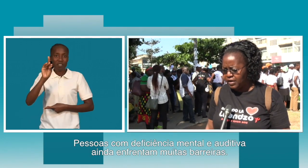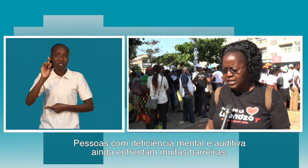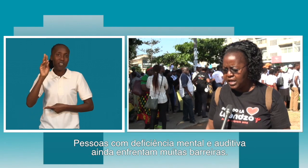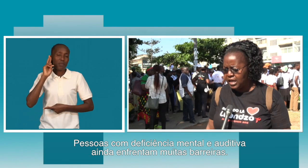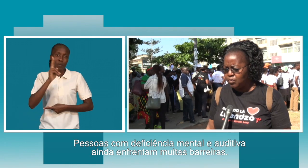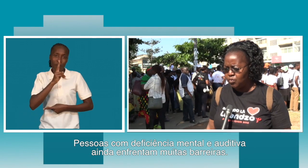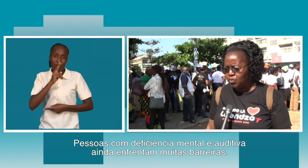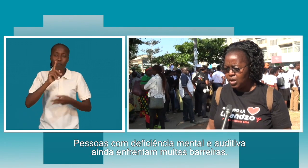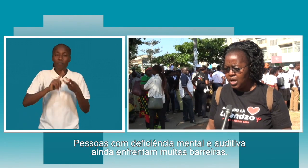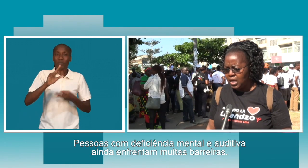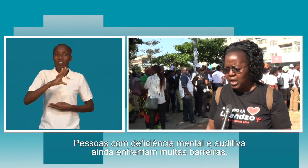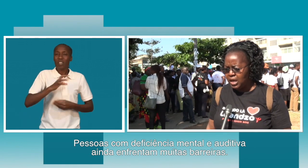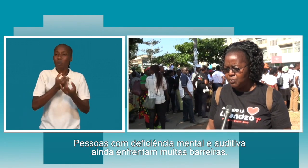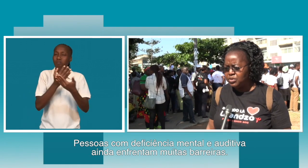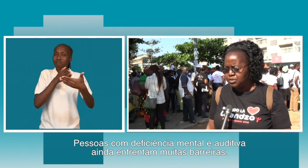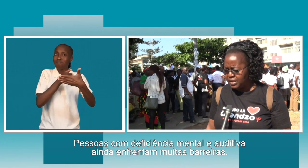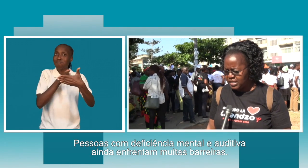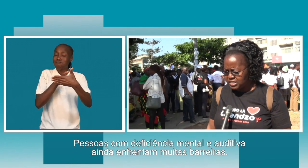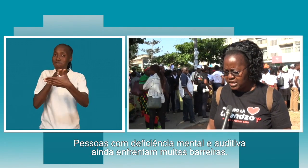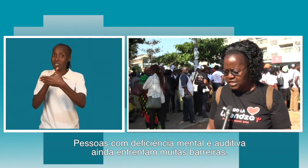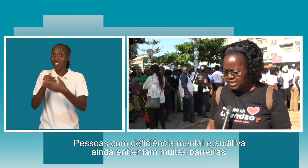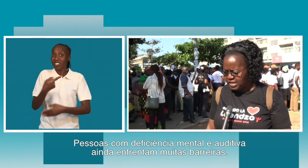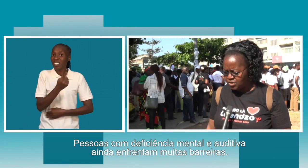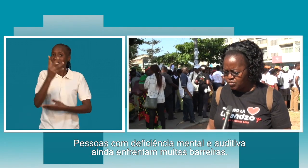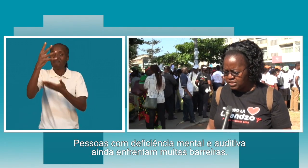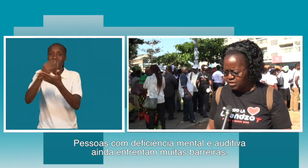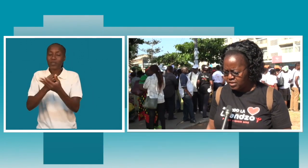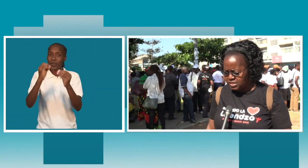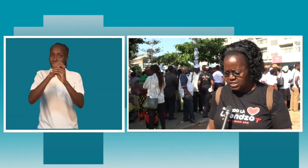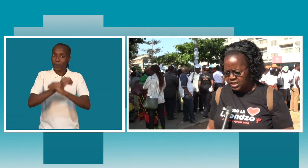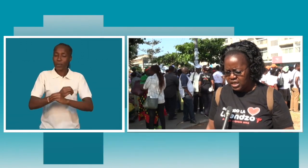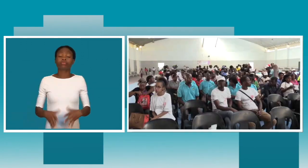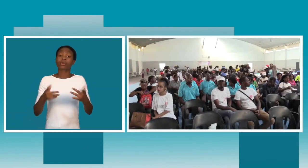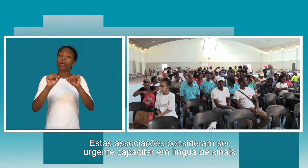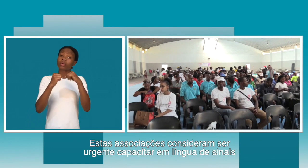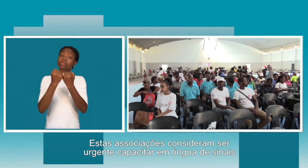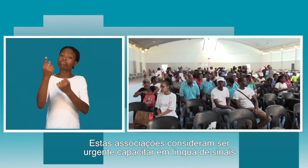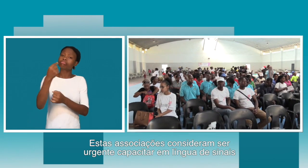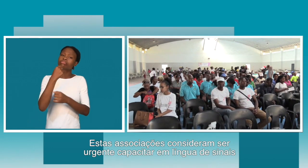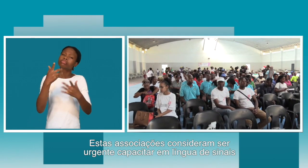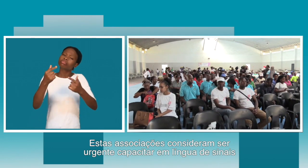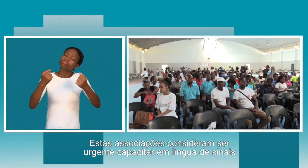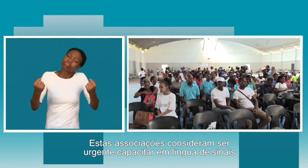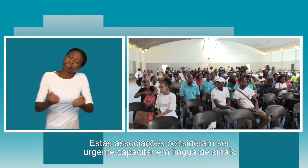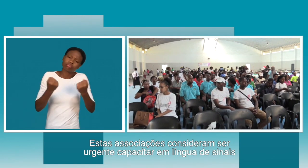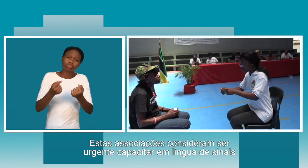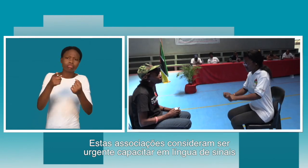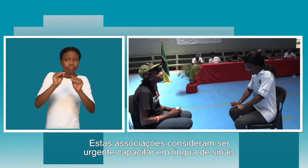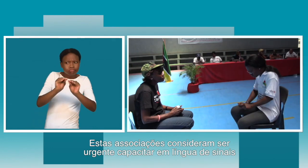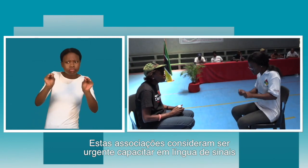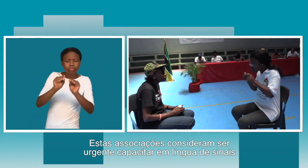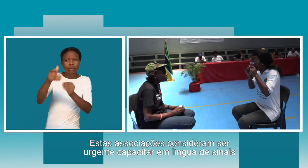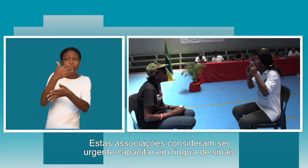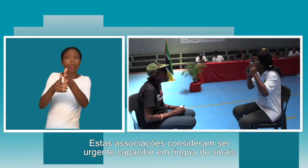auditiva ainda, há muitas barreiras que elas até aqui não conseguiram atingir. Estas associações consideram